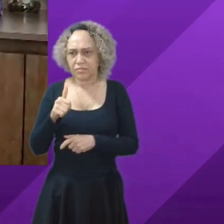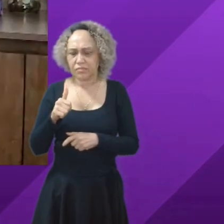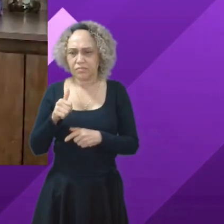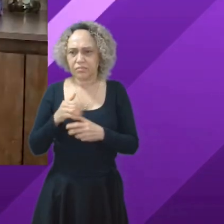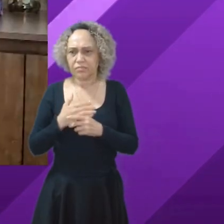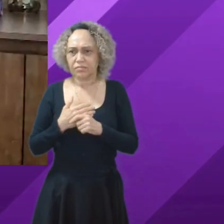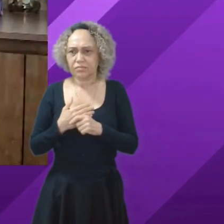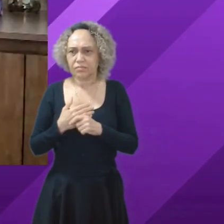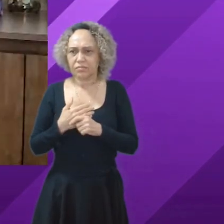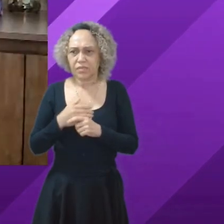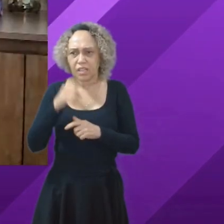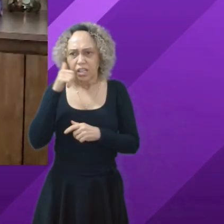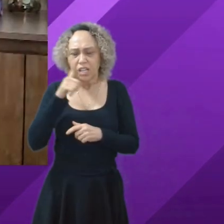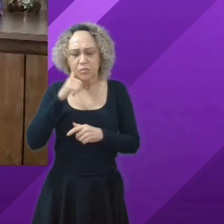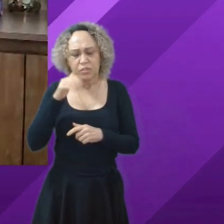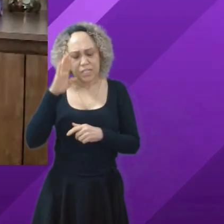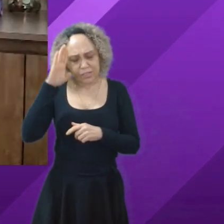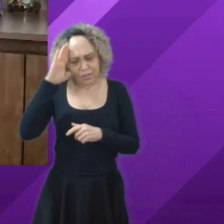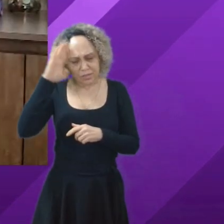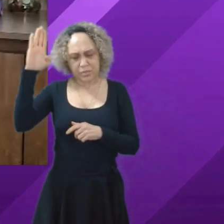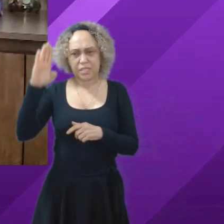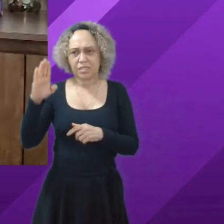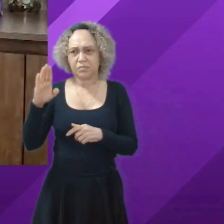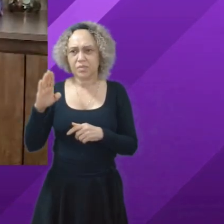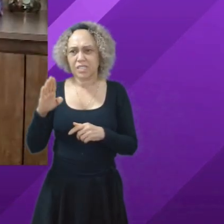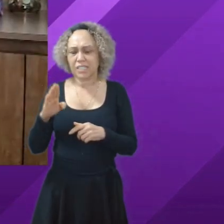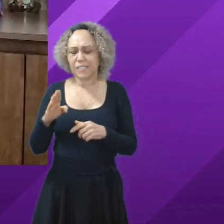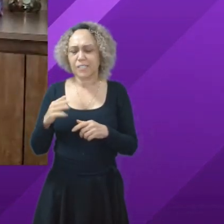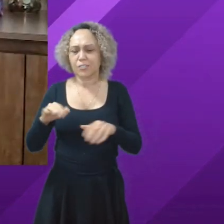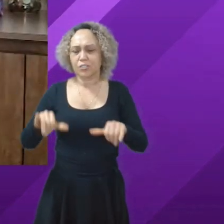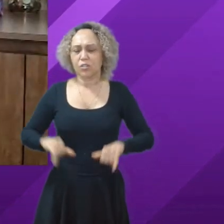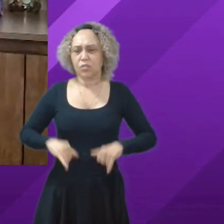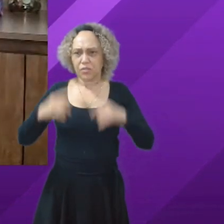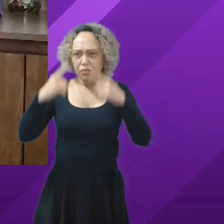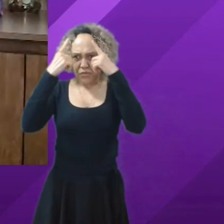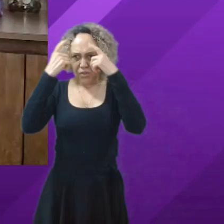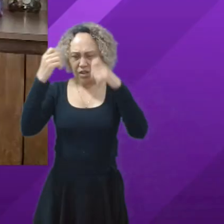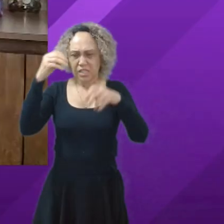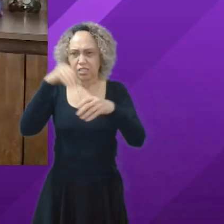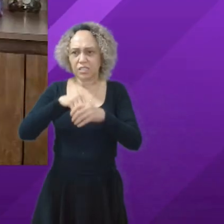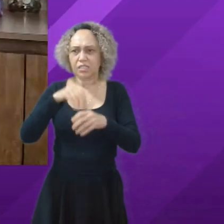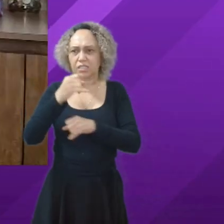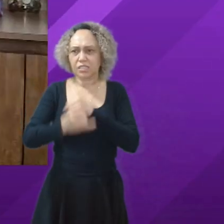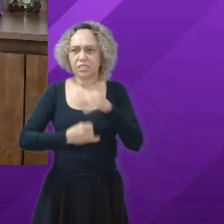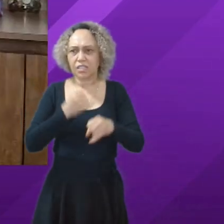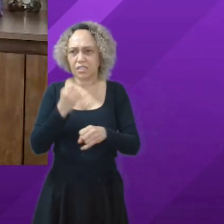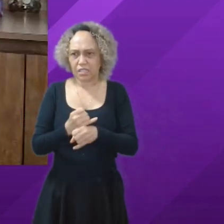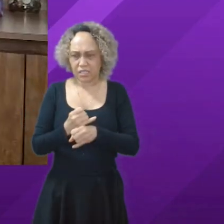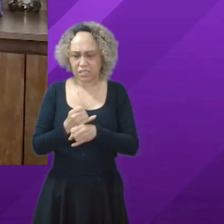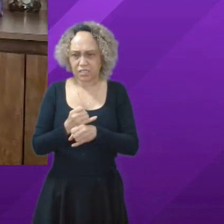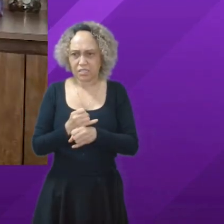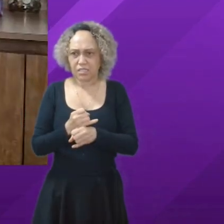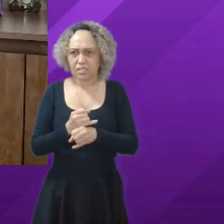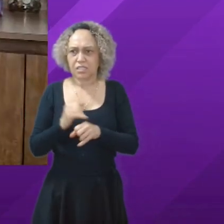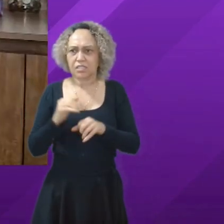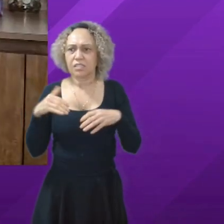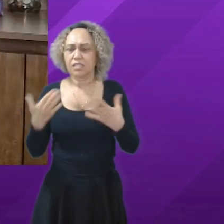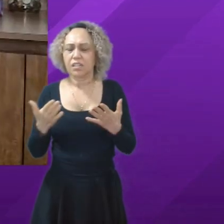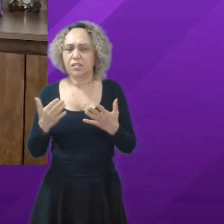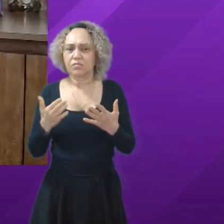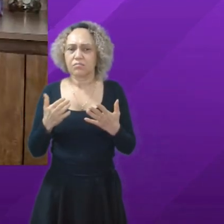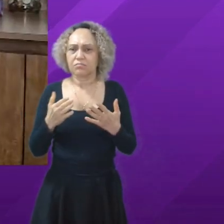as maiores pessoas violentadas nesse momento da internet. Então, se a gente não se unir